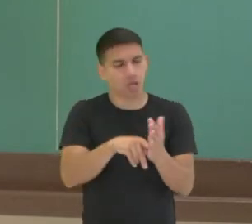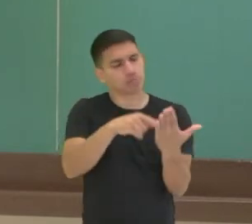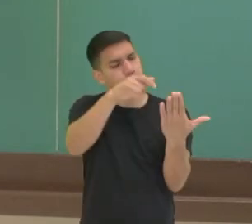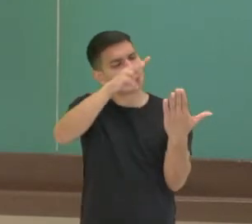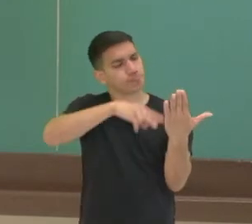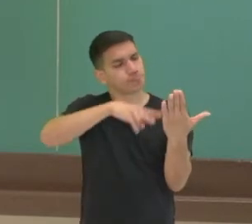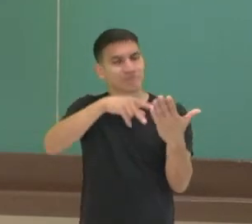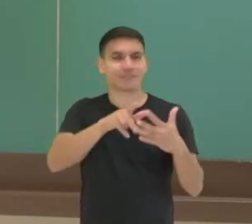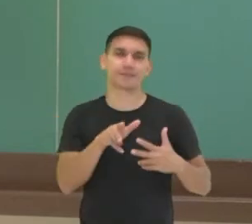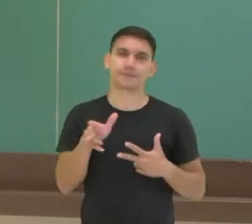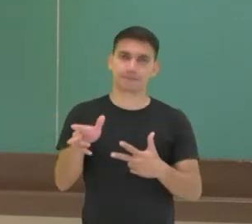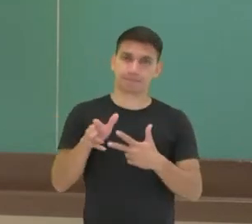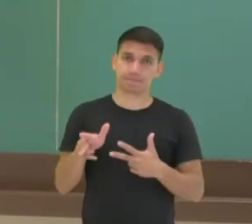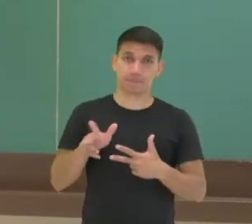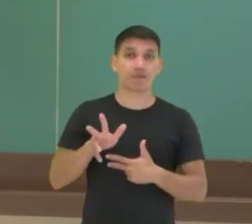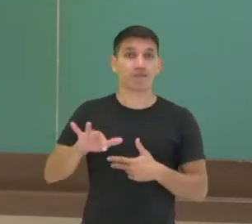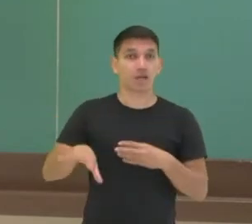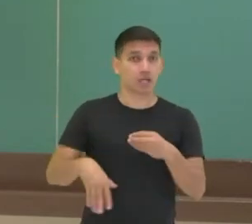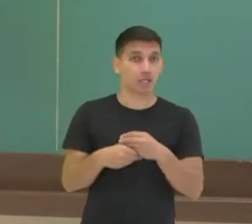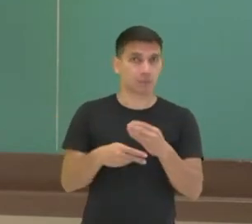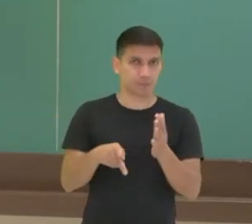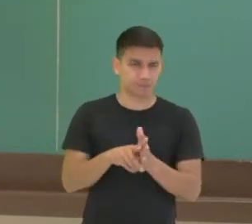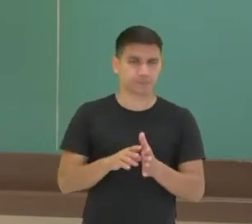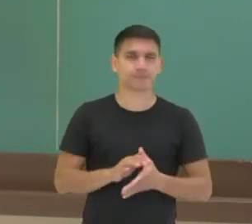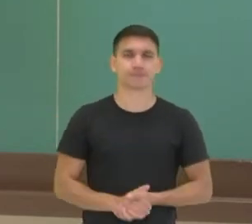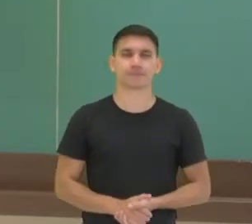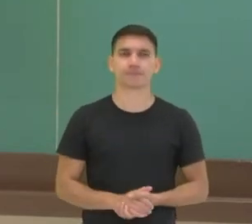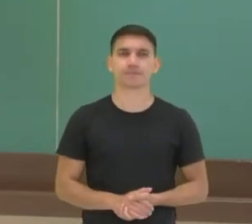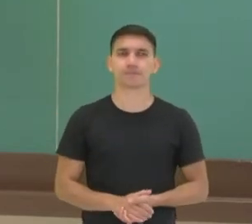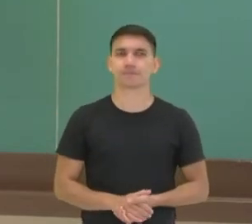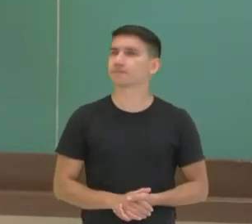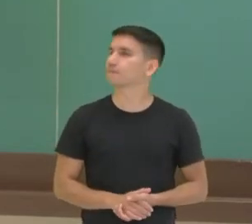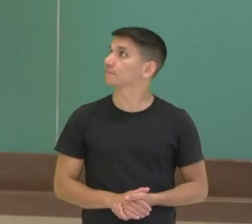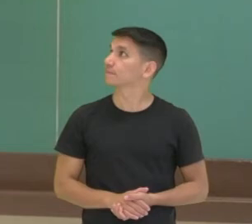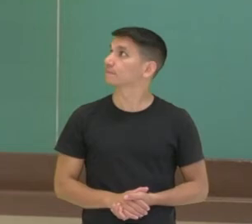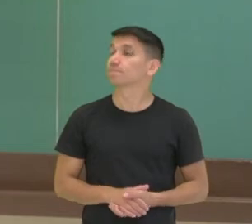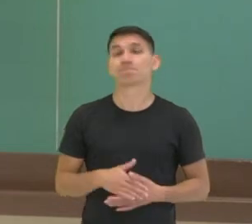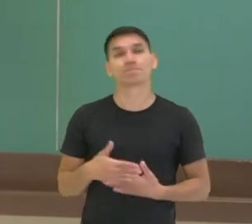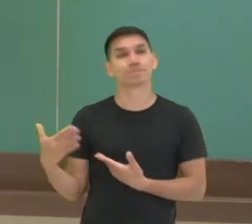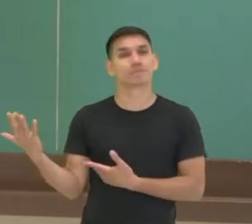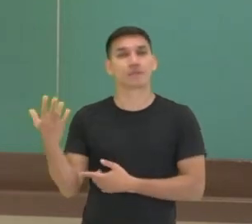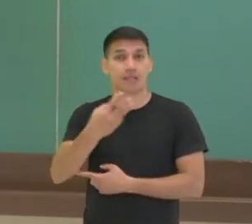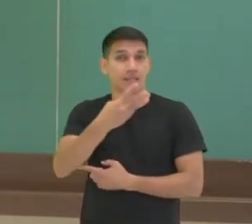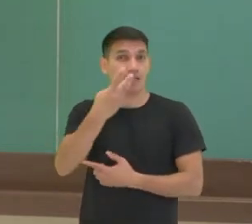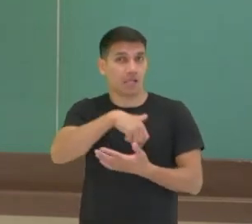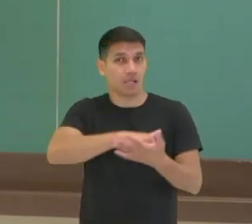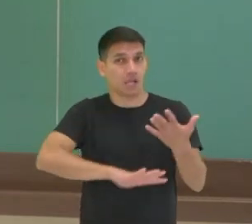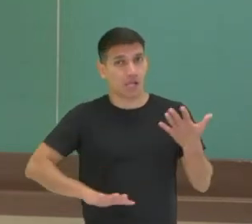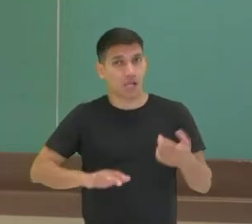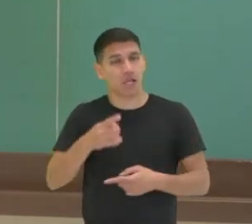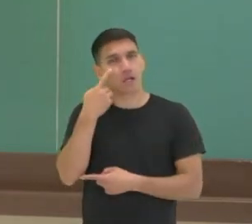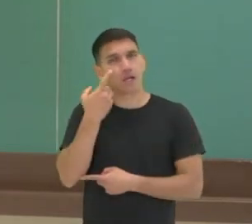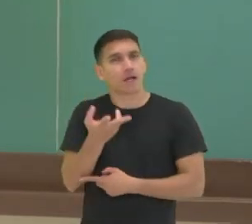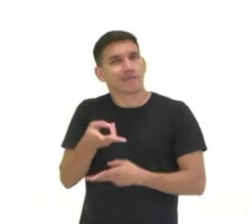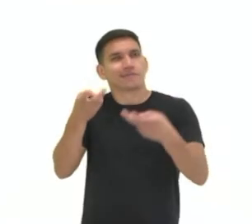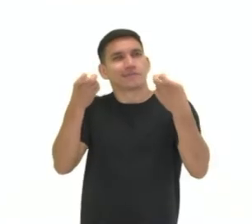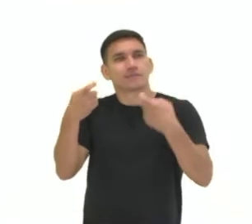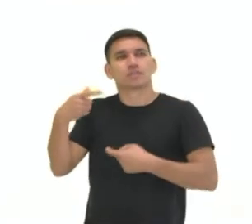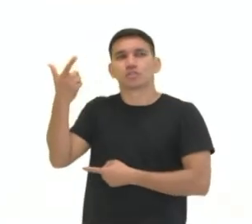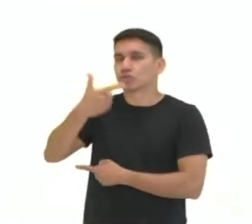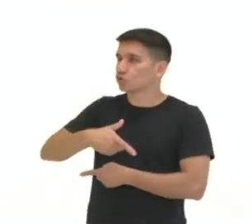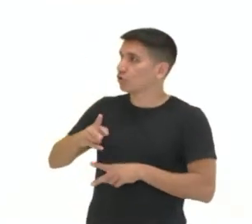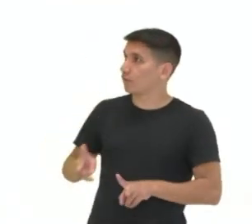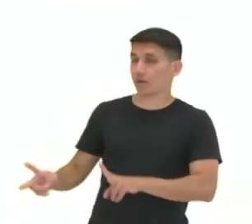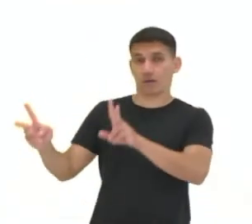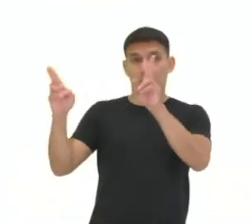no corpo do texto que vai constituir a reportagem. Então vamos para a nossa terceira atividade. Observem aqui que eu trouxe novamente,